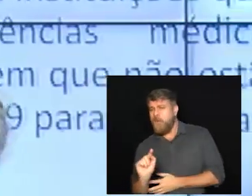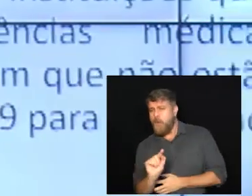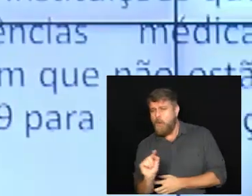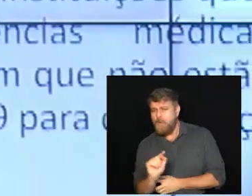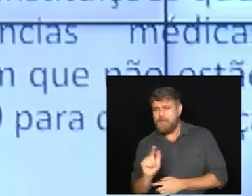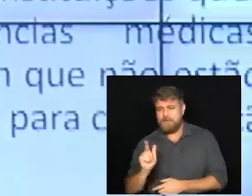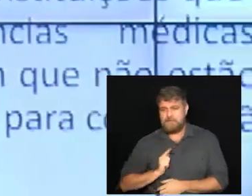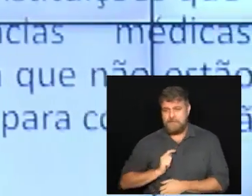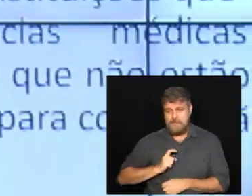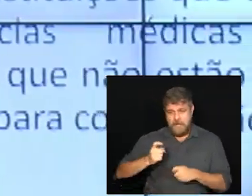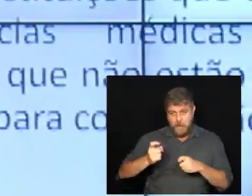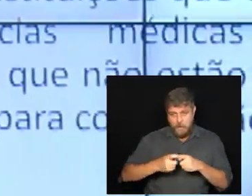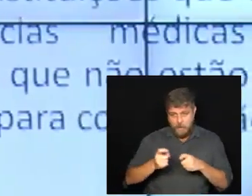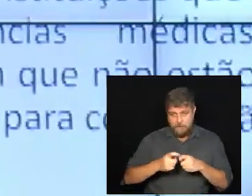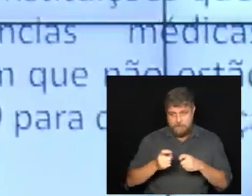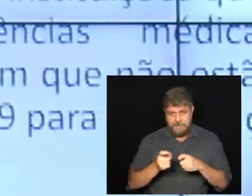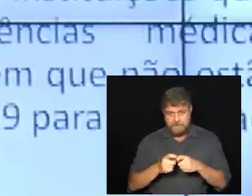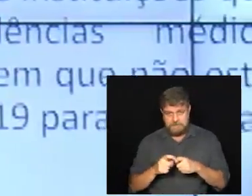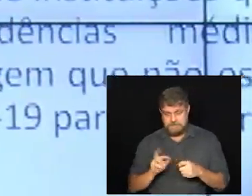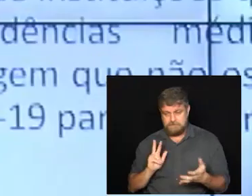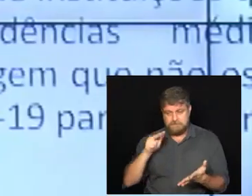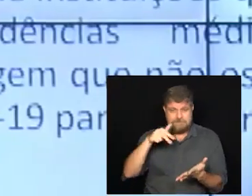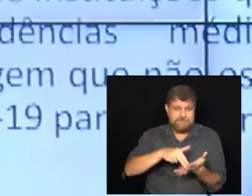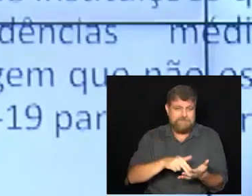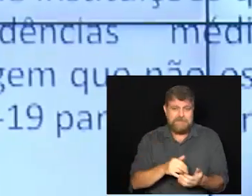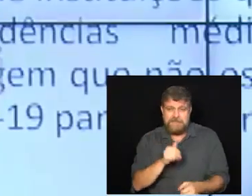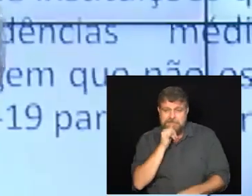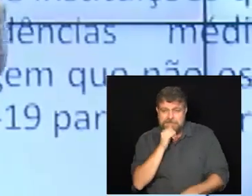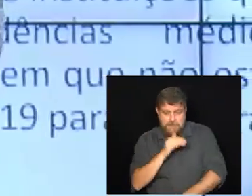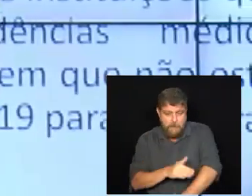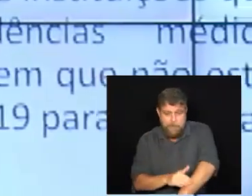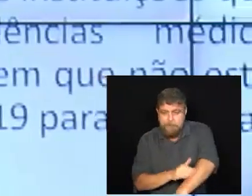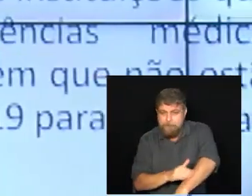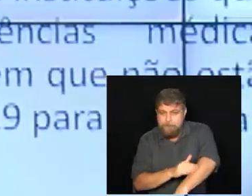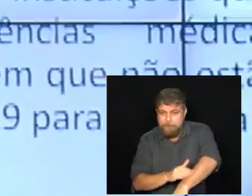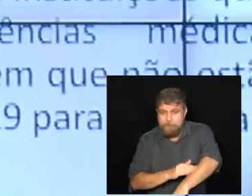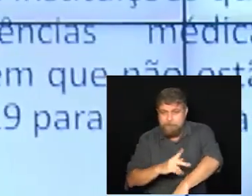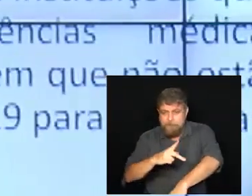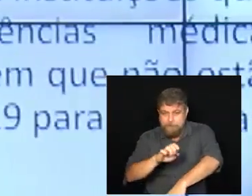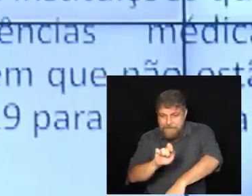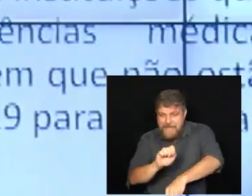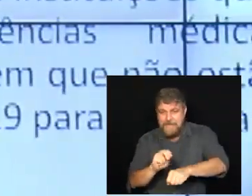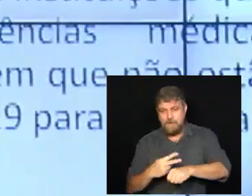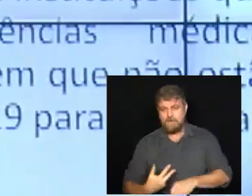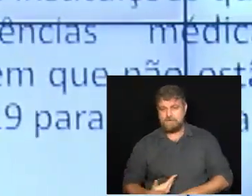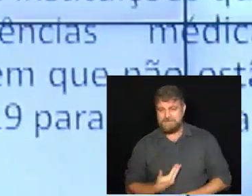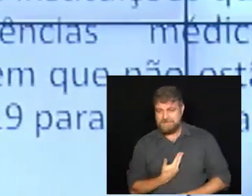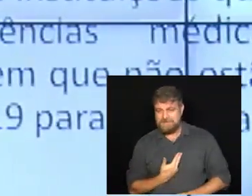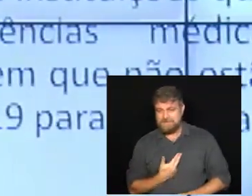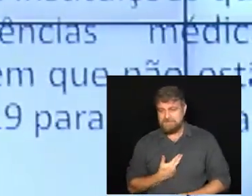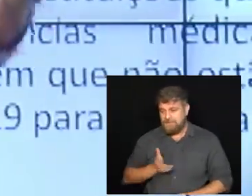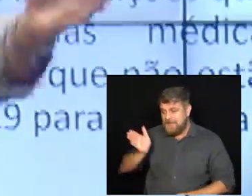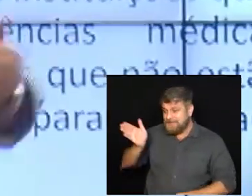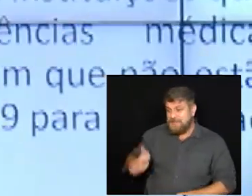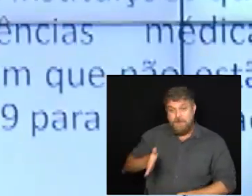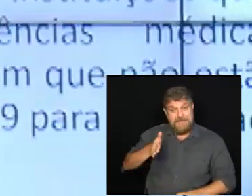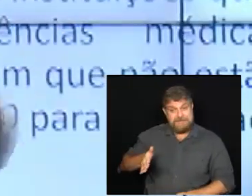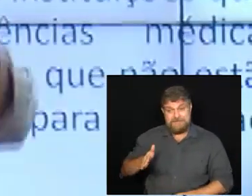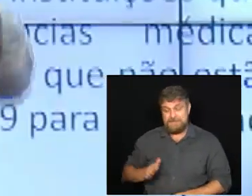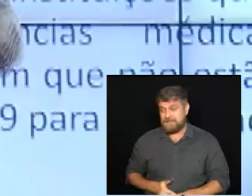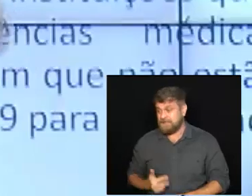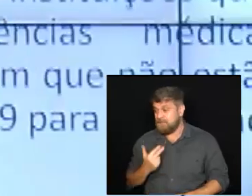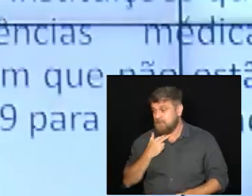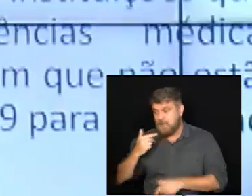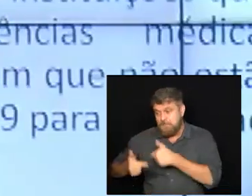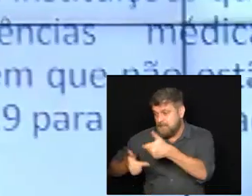O residente, que é um residente de dermatologia, que é residente de cirurgia, mas as cirurgias eletivas estão